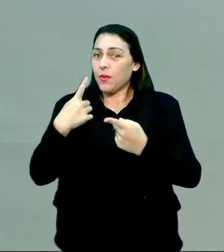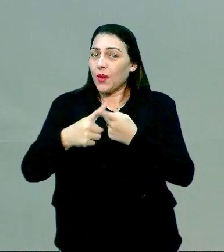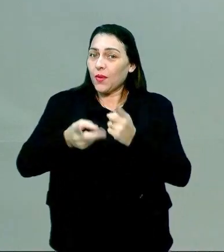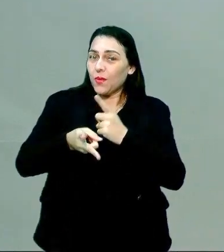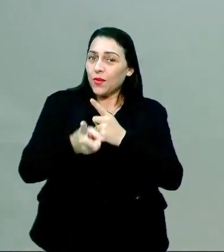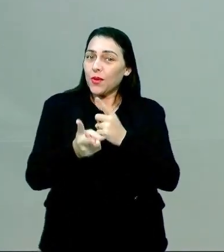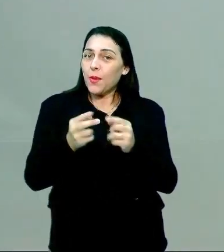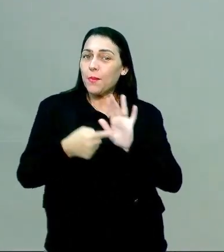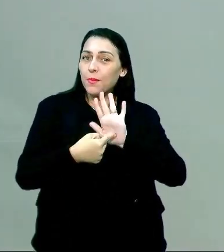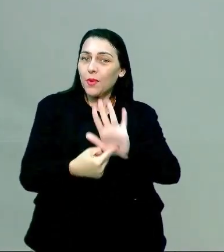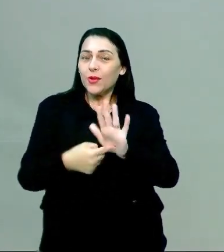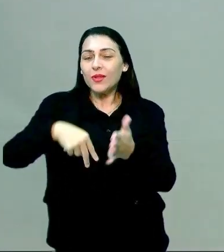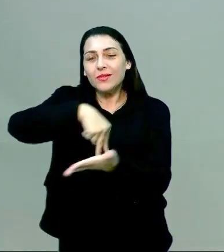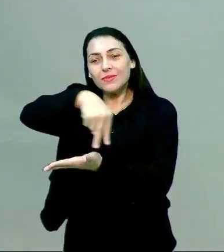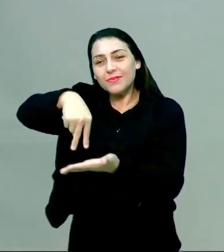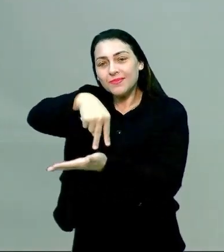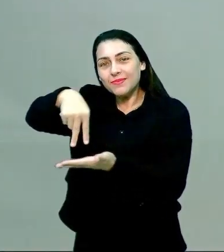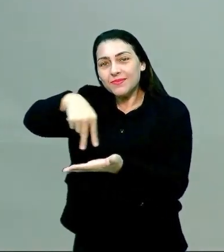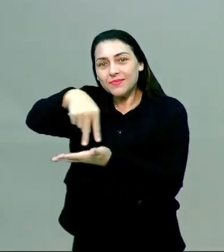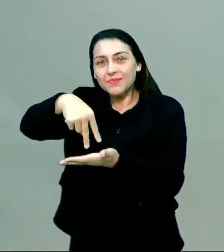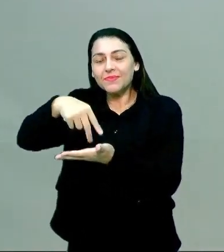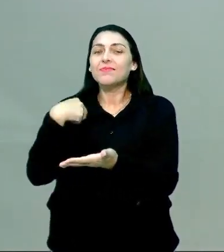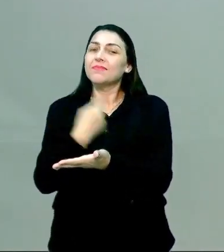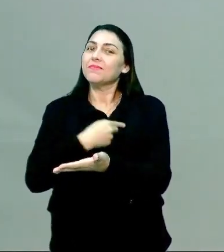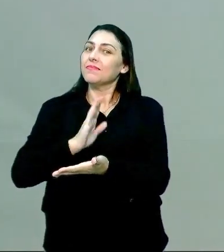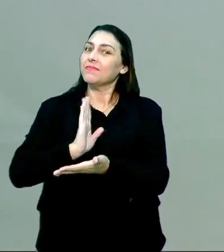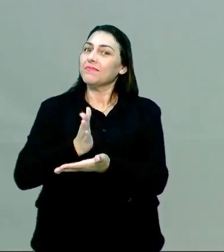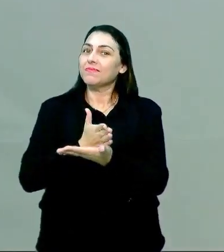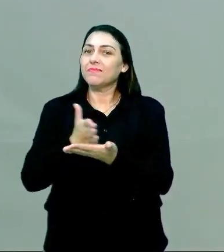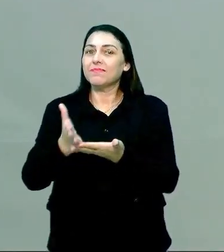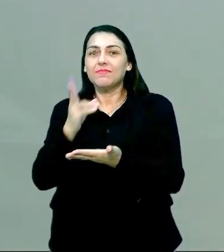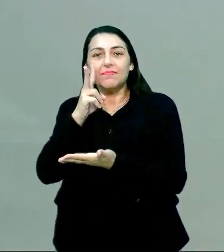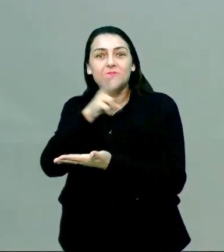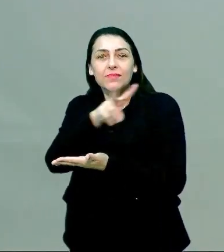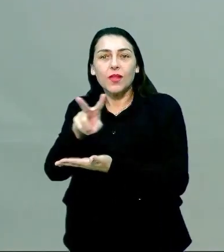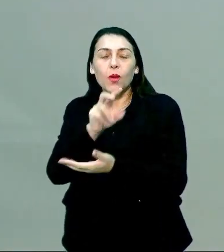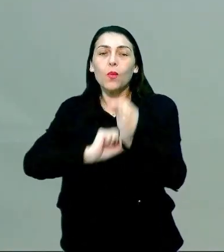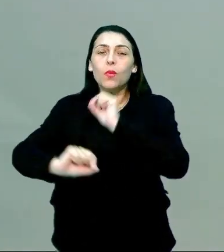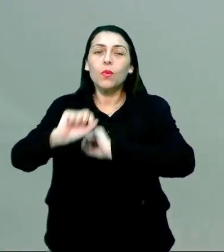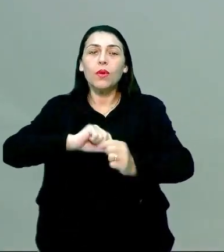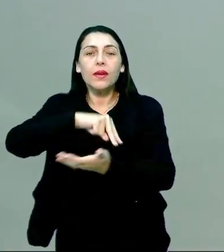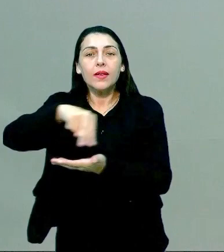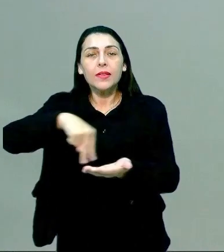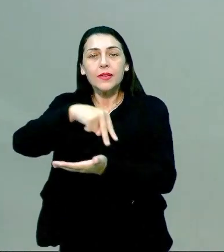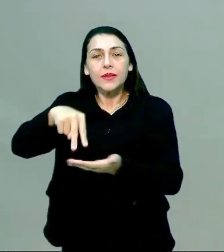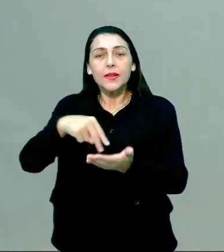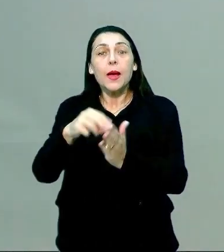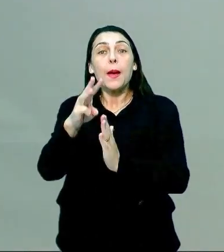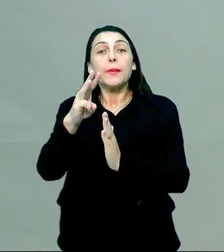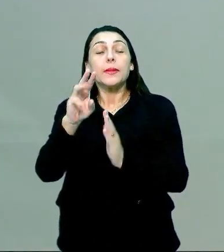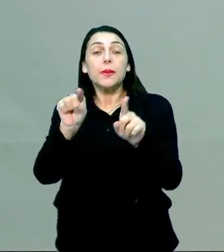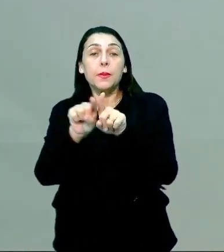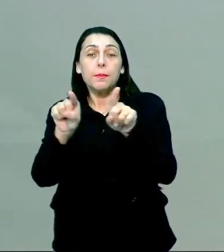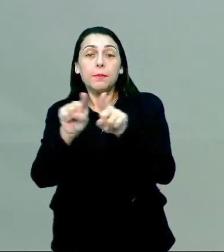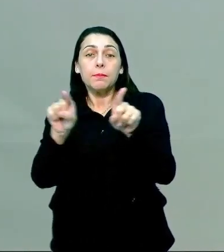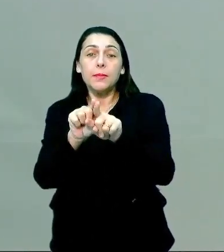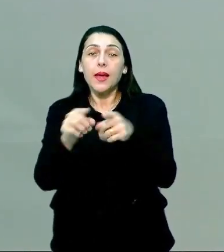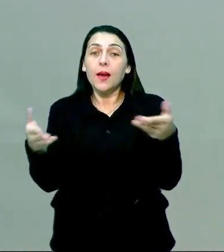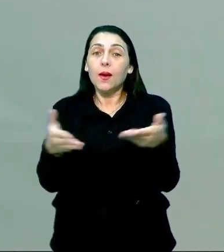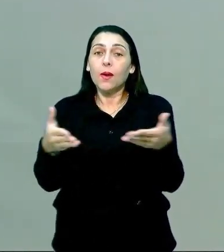continuar abordando danças. Então, a gente já viu inicialmente o que seria a dança, a métrica, e agora a gente